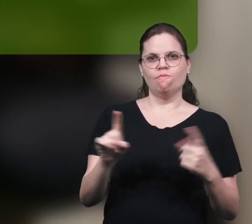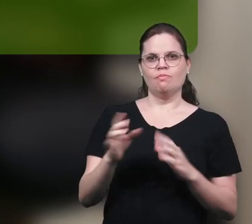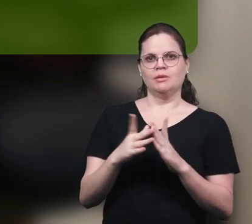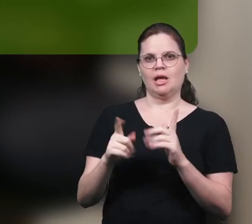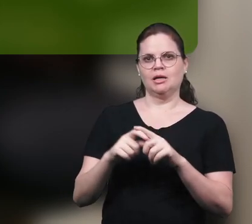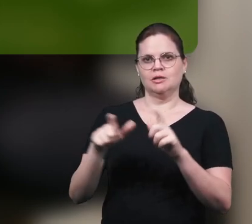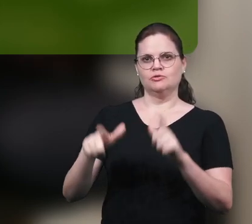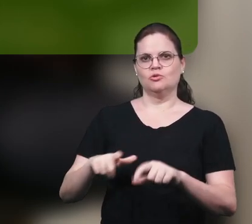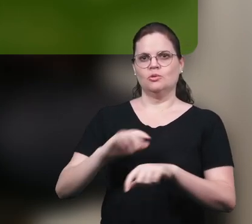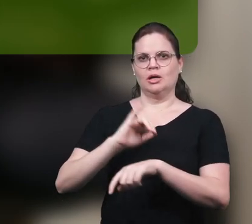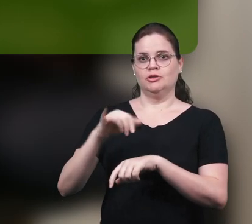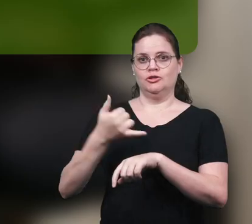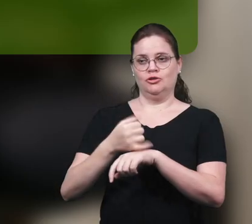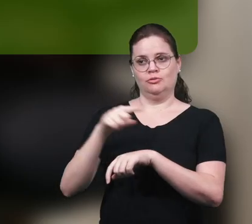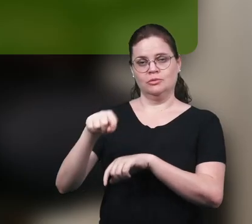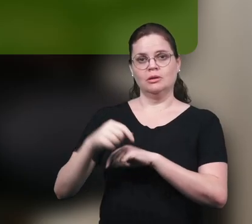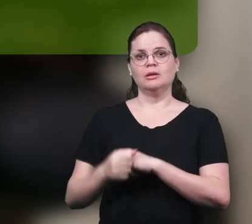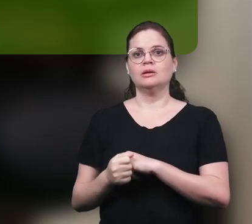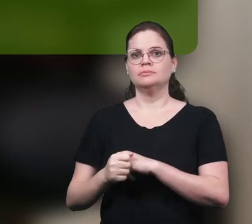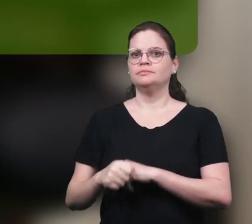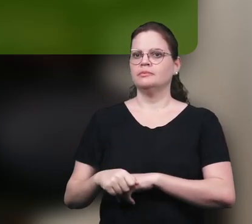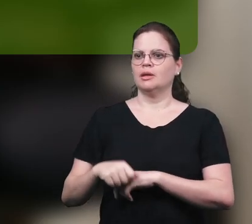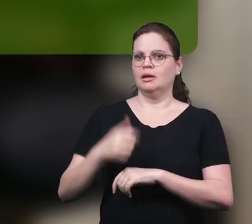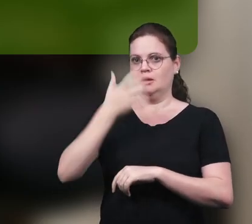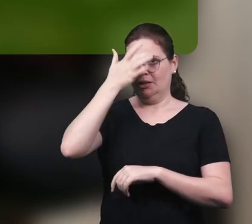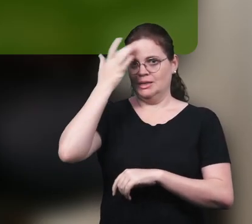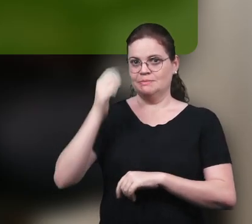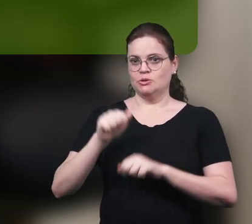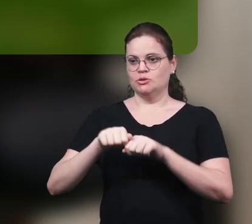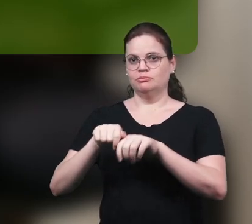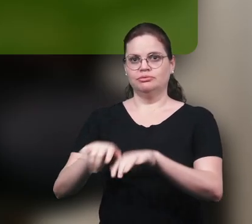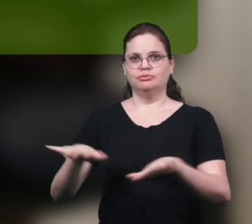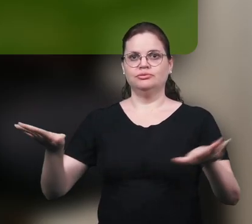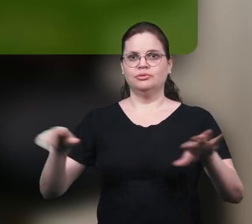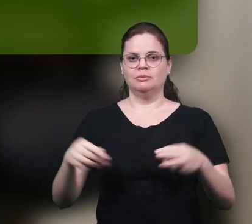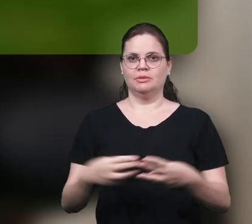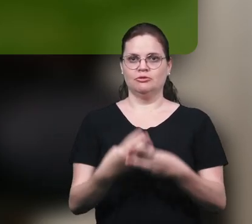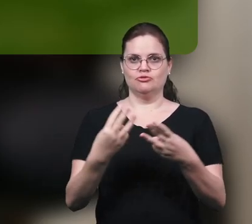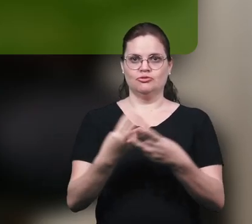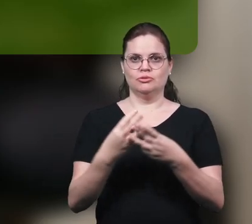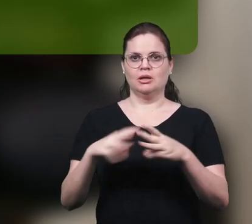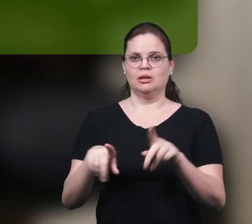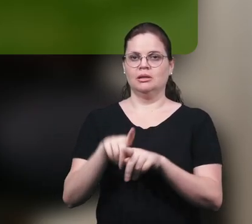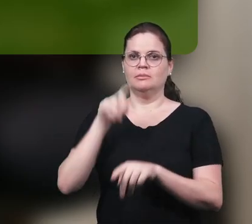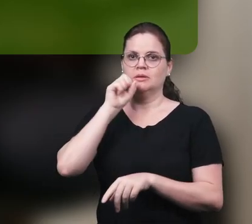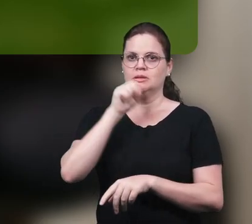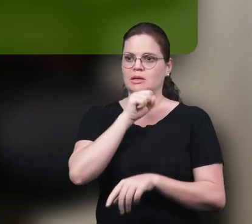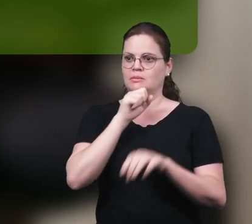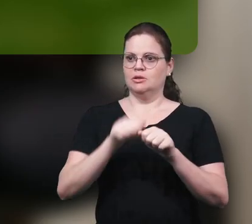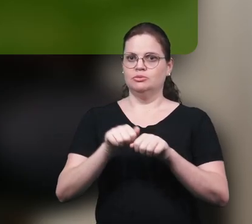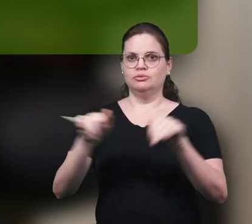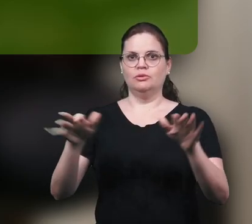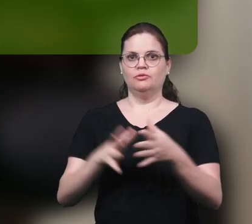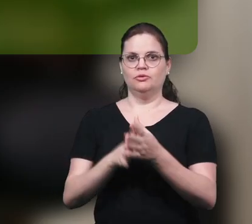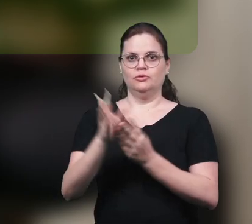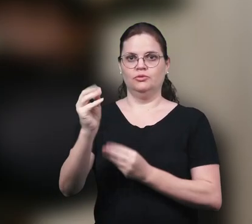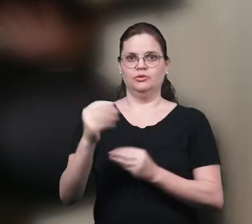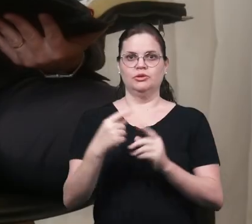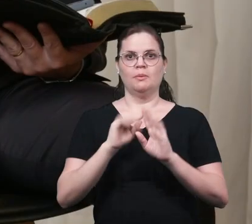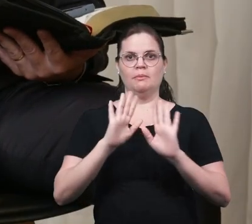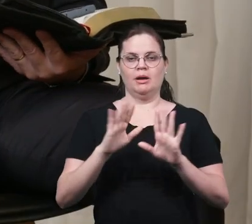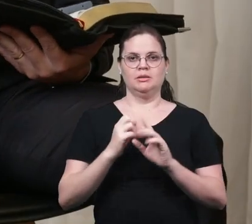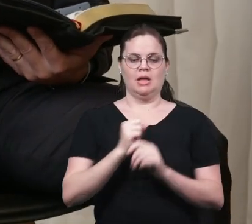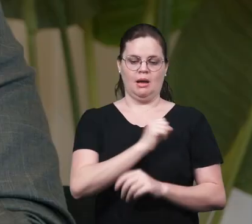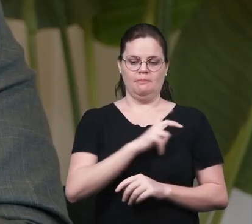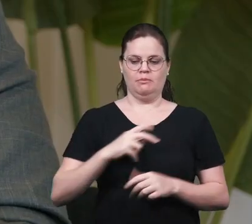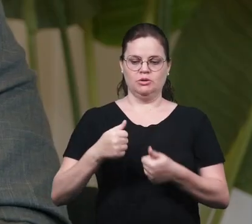estava em Jerusalém. E todos foram dispersos pelas terras da Judeia e da Samaria, exceto os